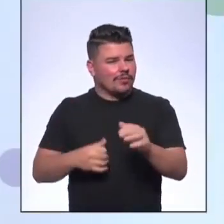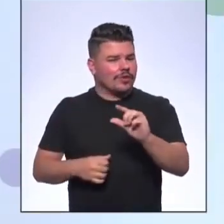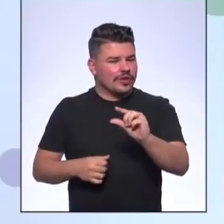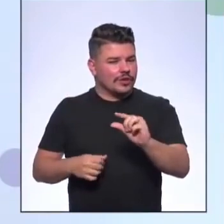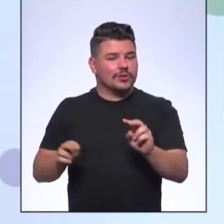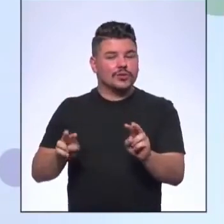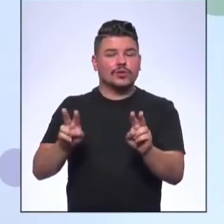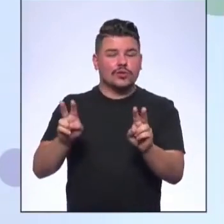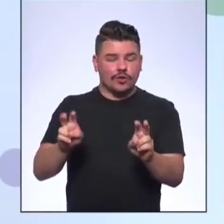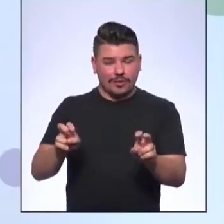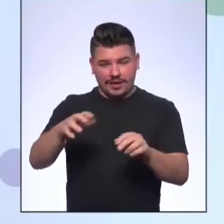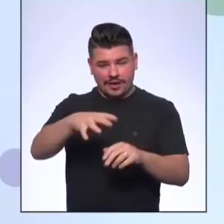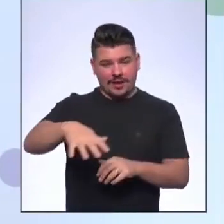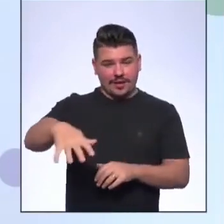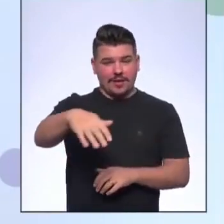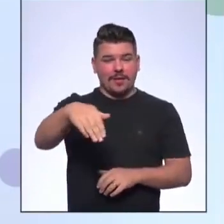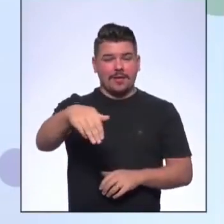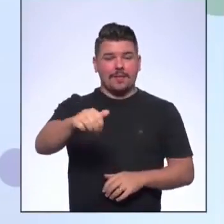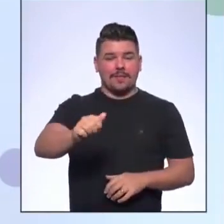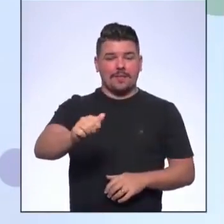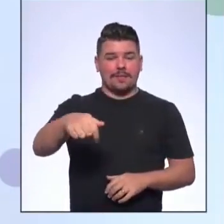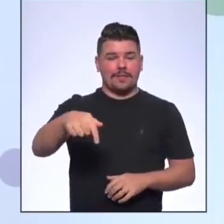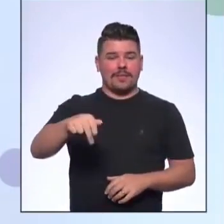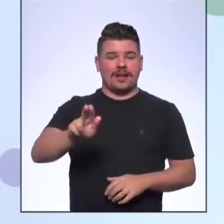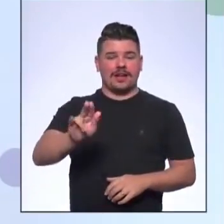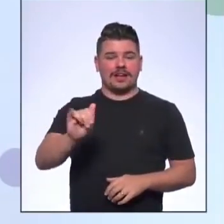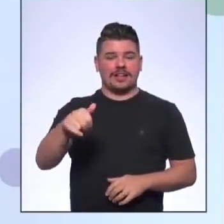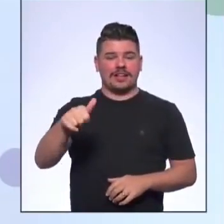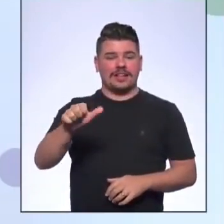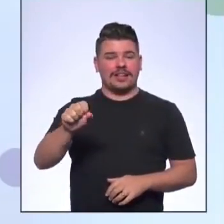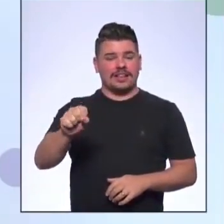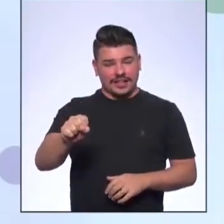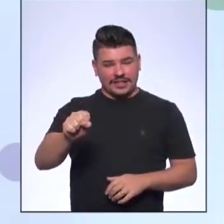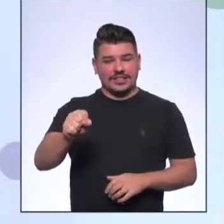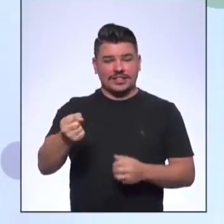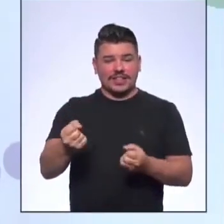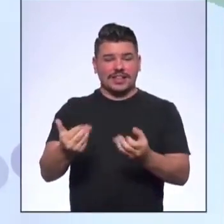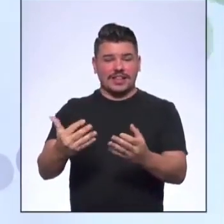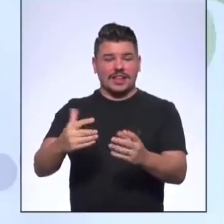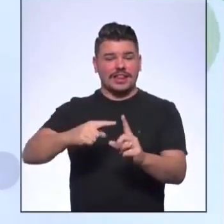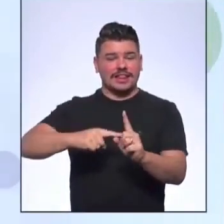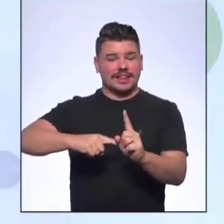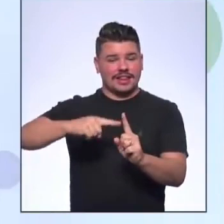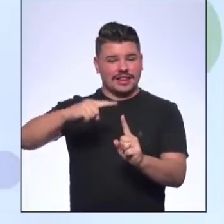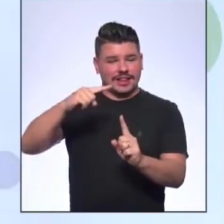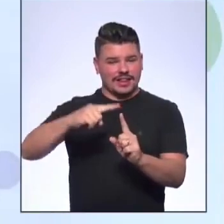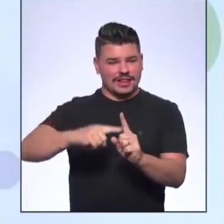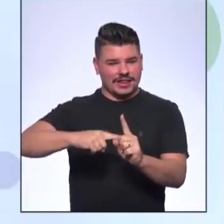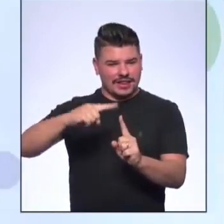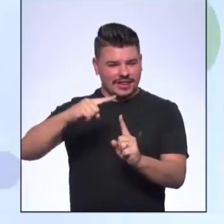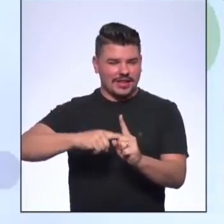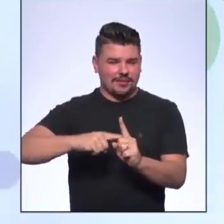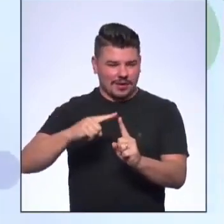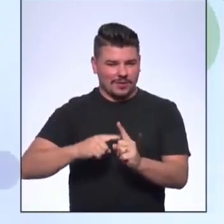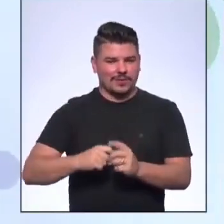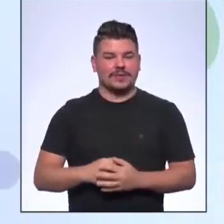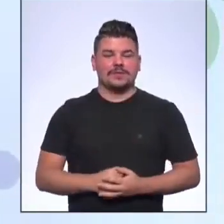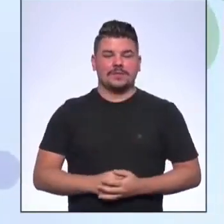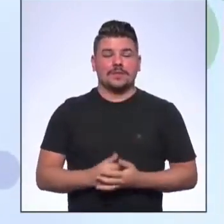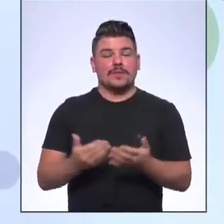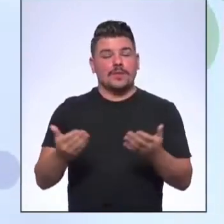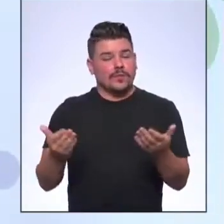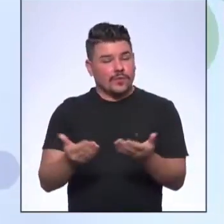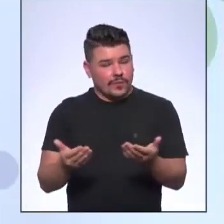das máquinas mecânicas e as máquinas térmicas, beleza? Então, hoje a gente